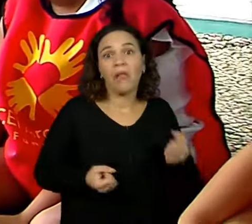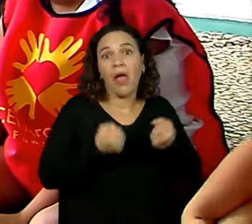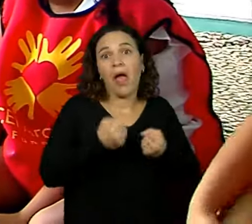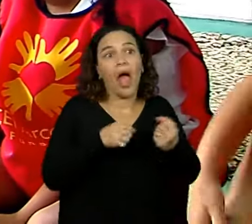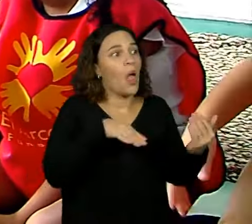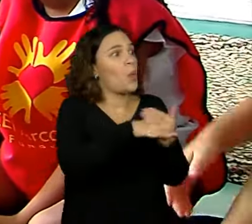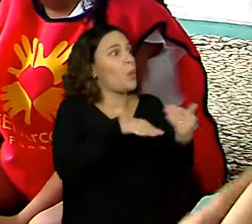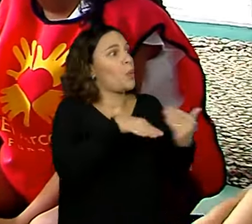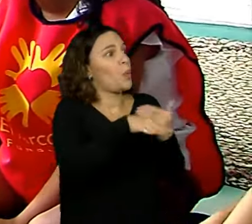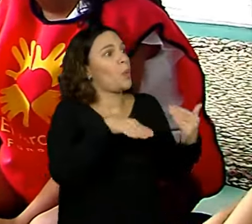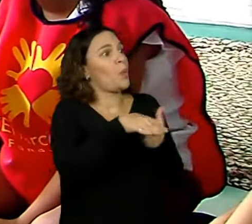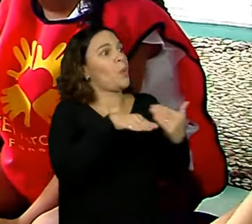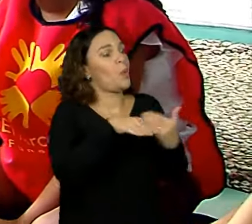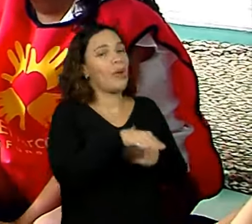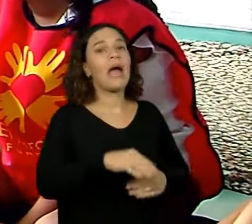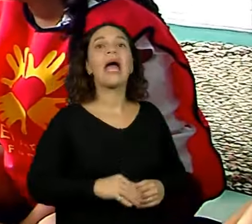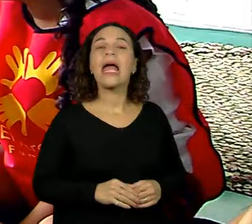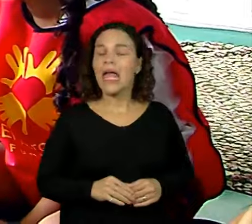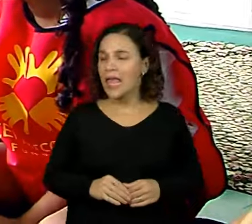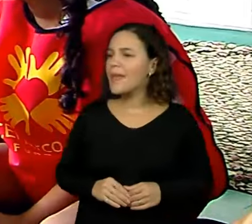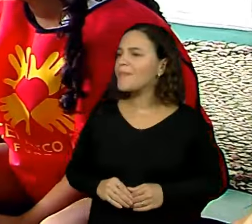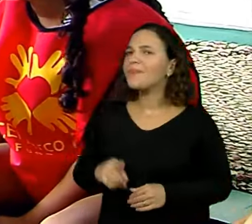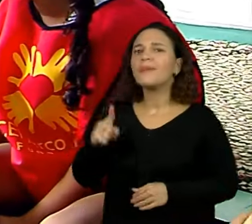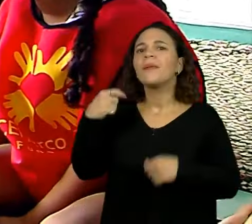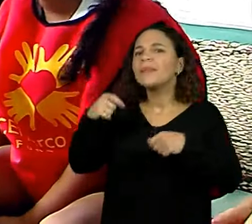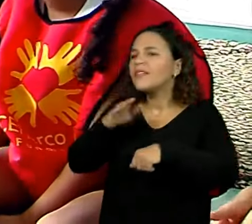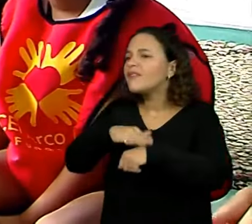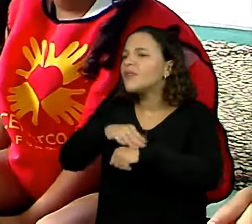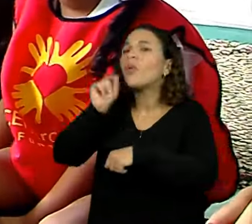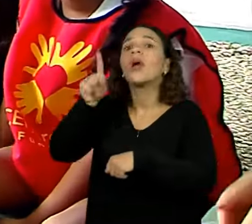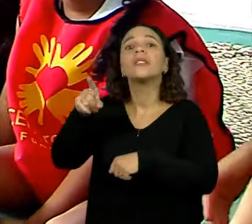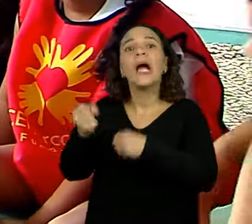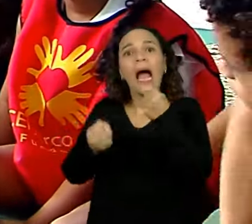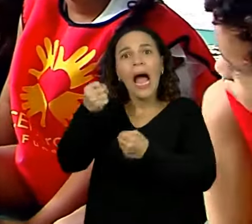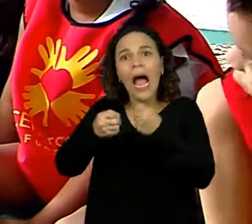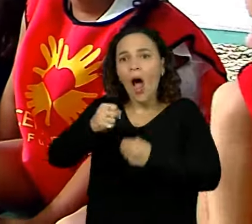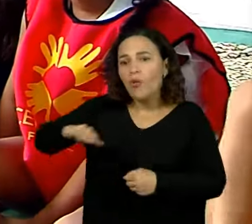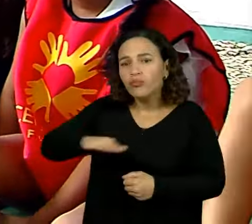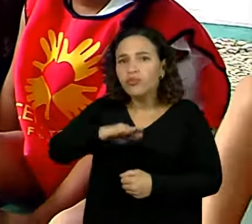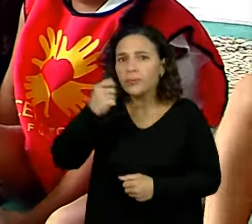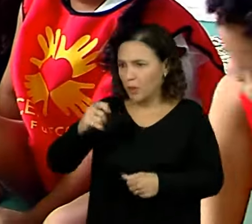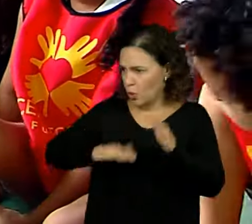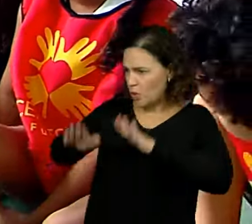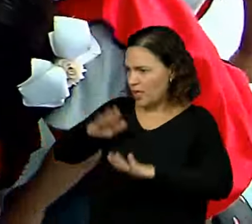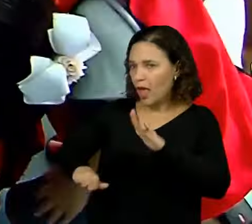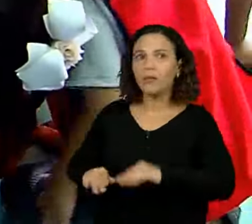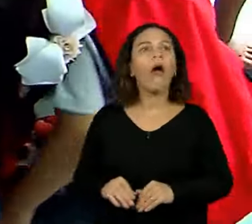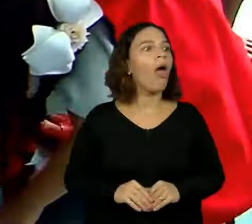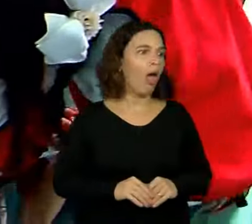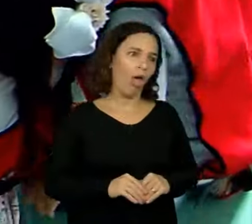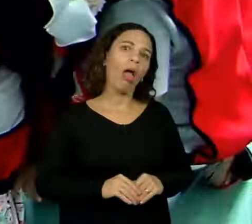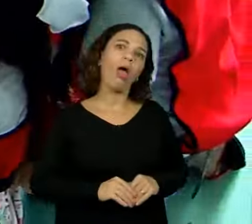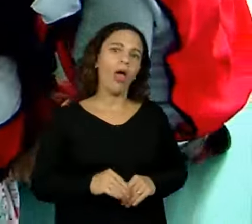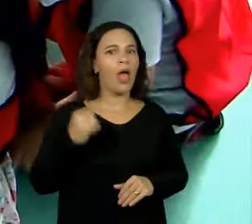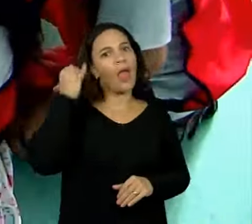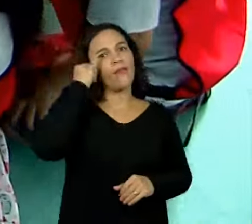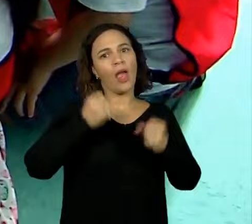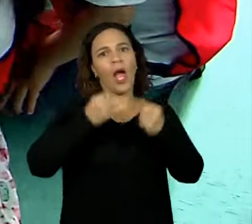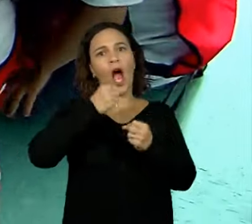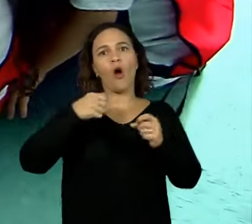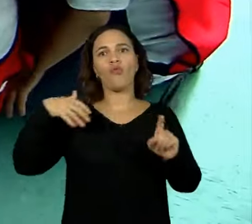Carros. Carros? E o que que tem que fazer na hora que o carro passa? Tem que tomar cuidado? É, pra não